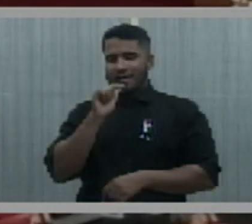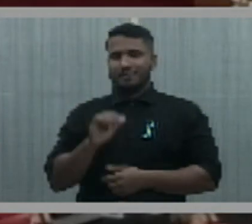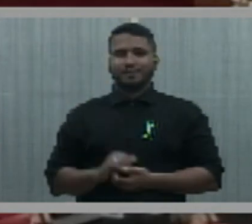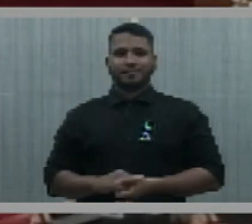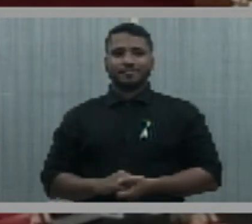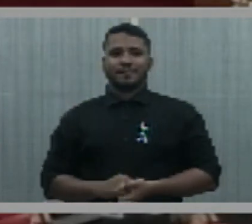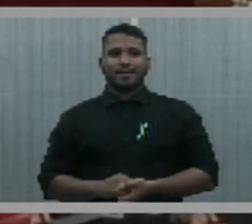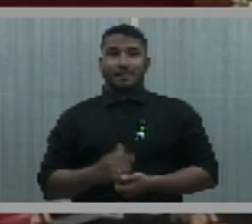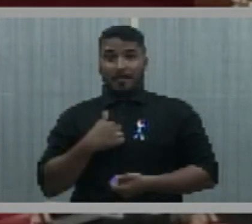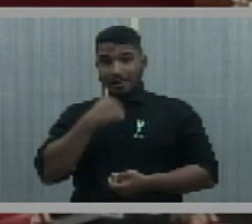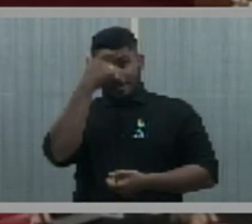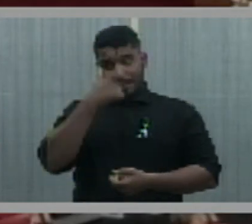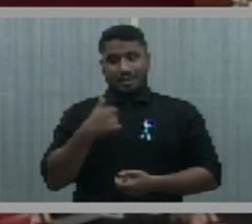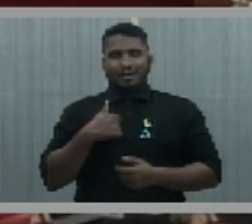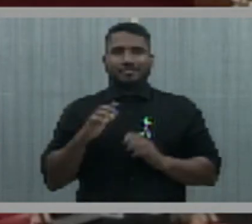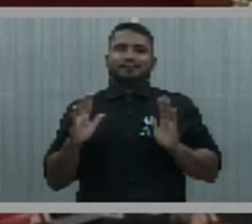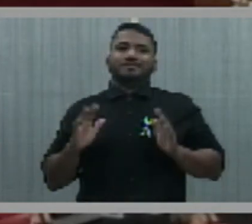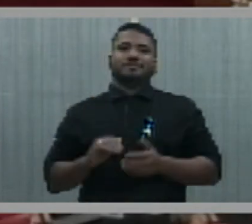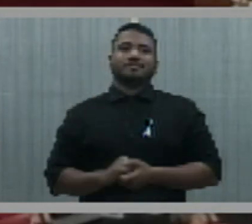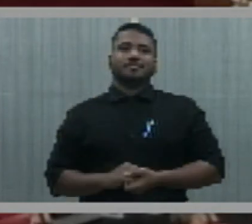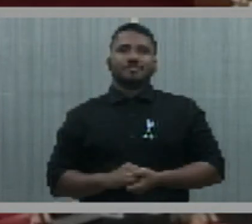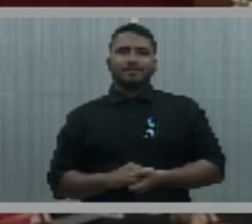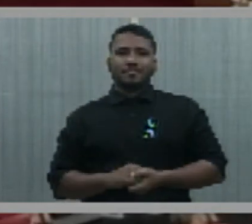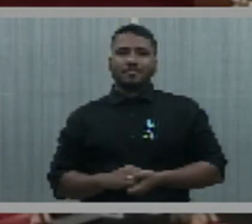Eu, né, no caso.